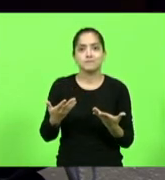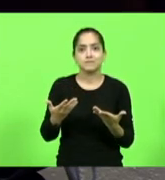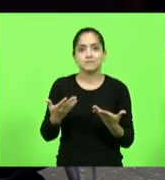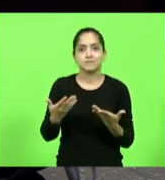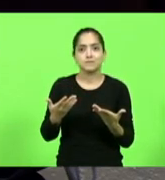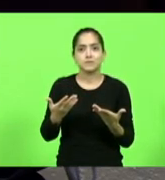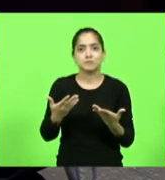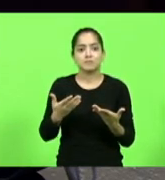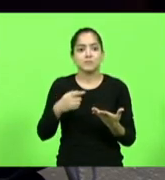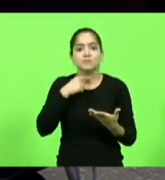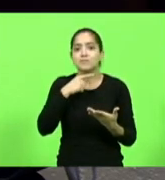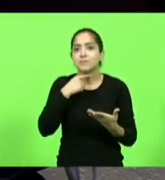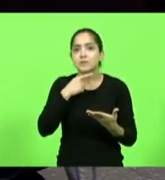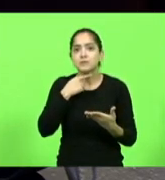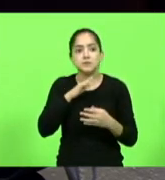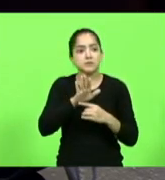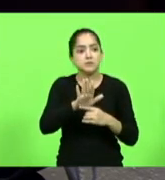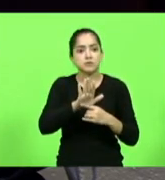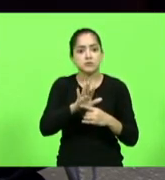impotente,